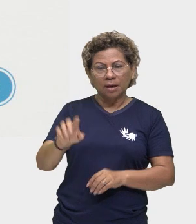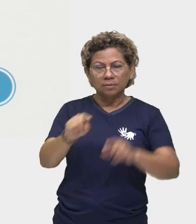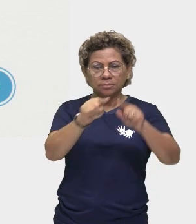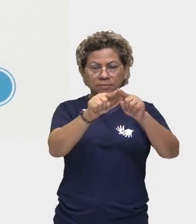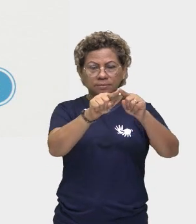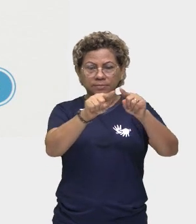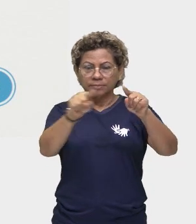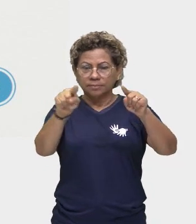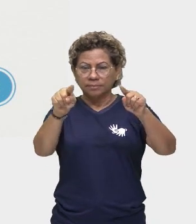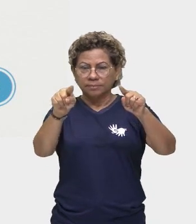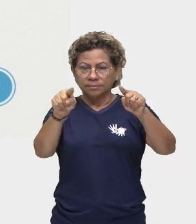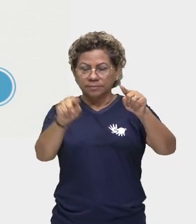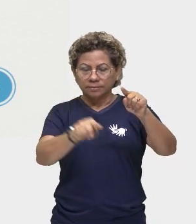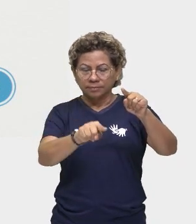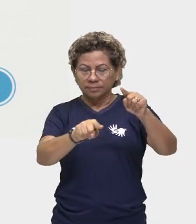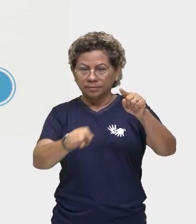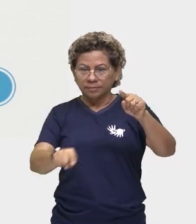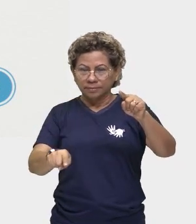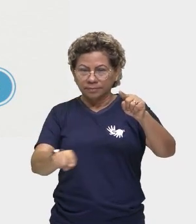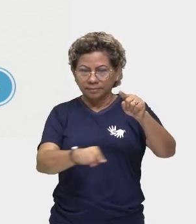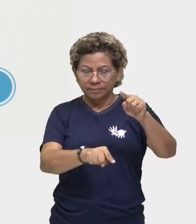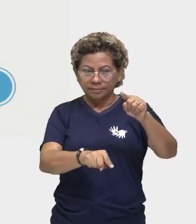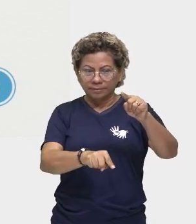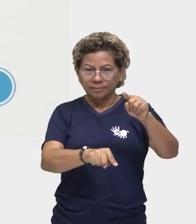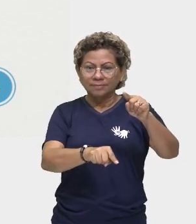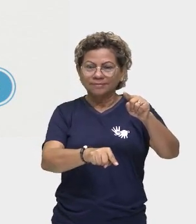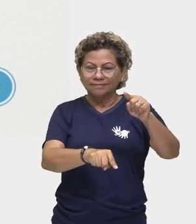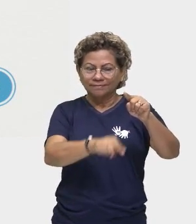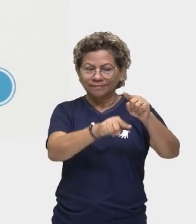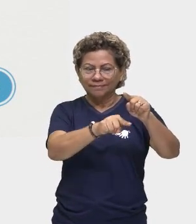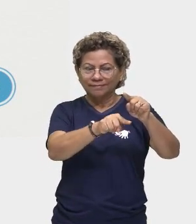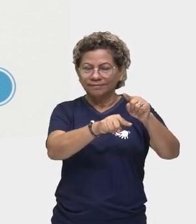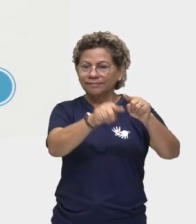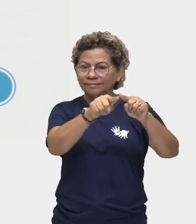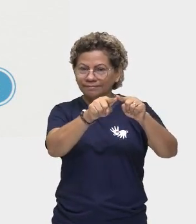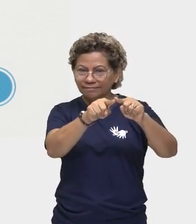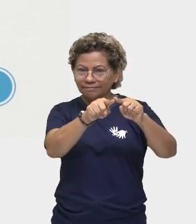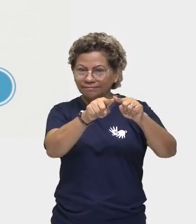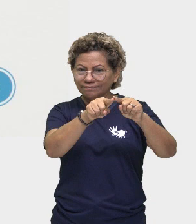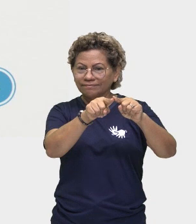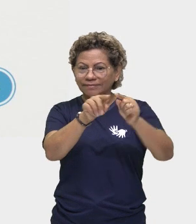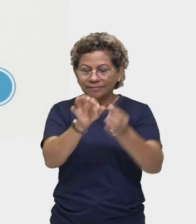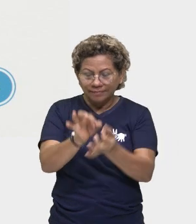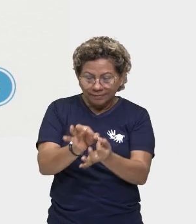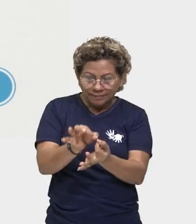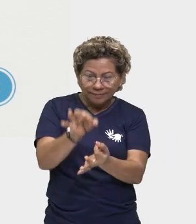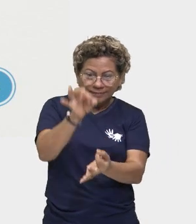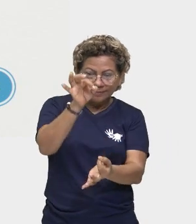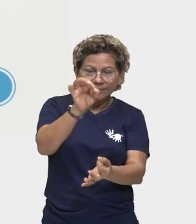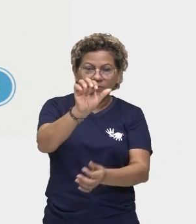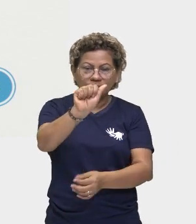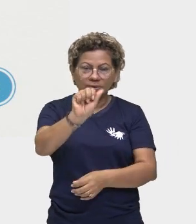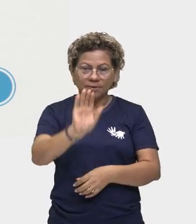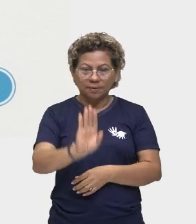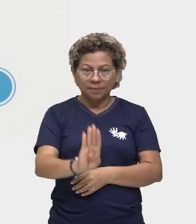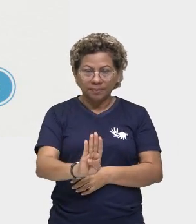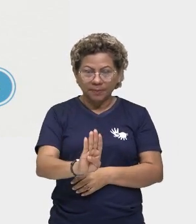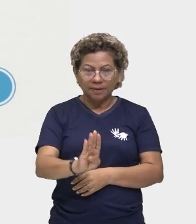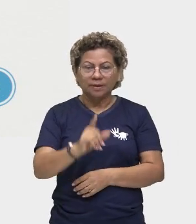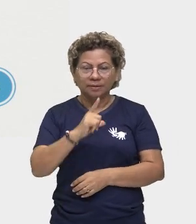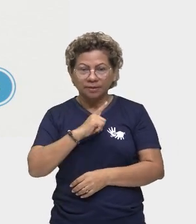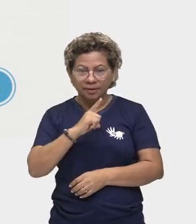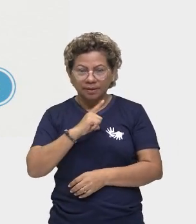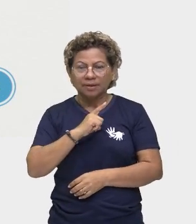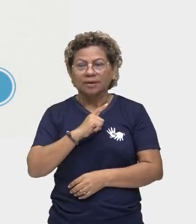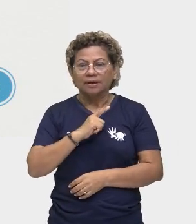todos são menores que 180 graus. No entanto, ó, a gente observa aqui, ó, que esse ângulo